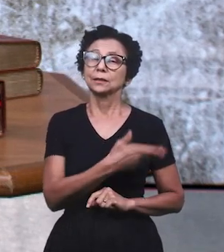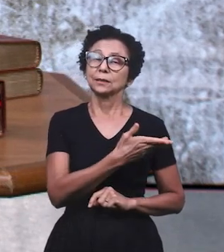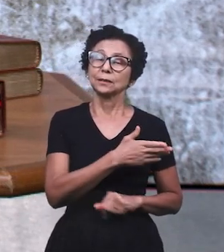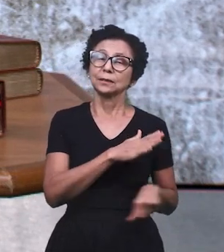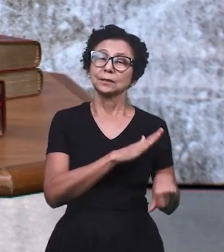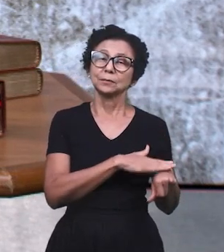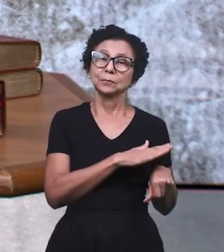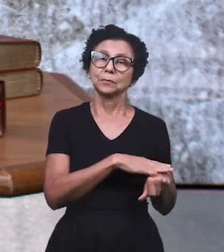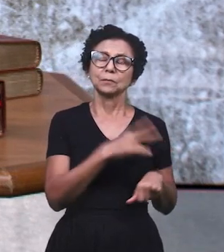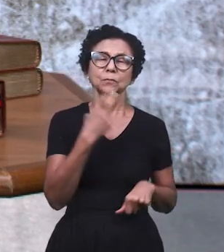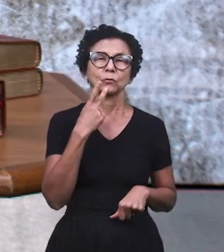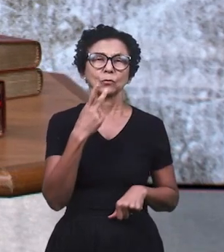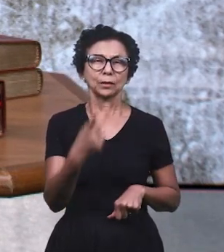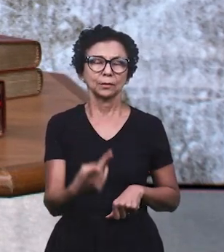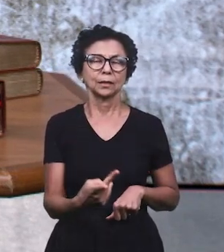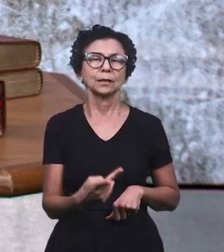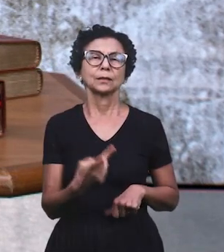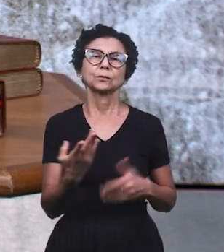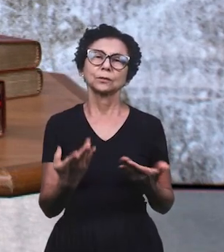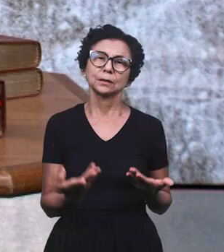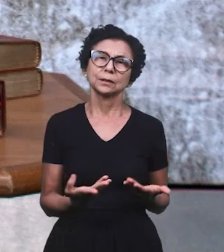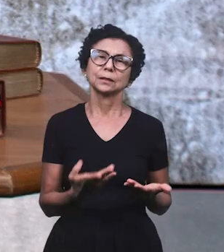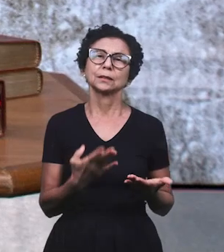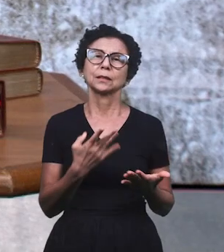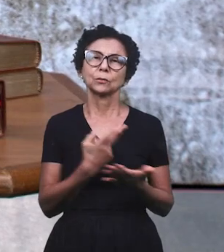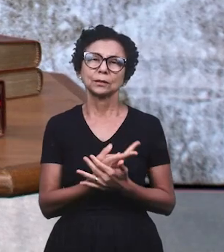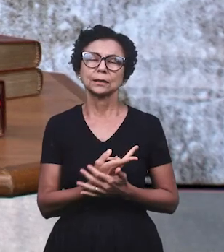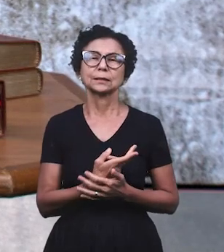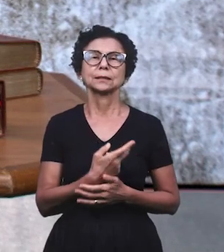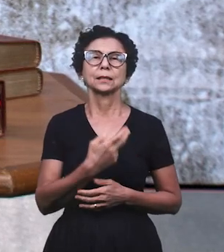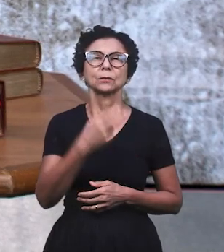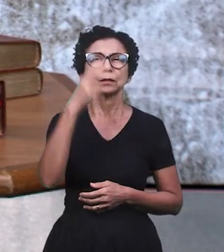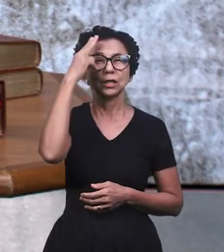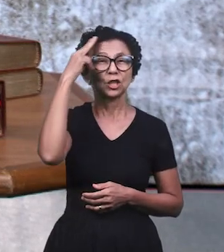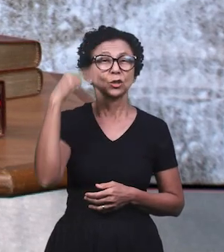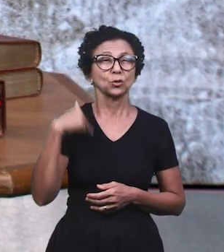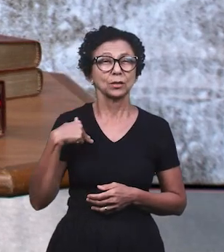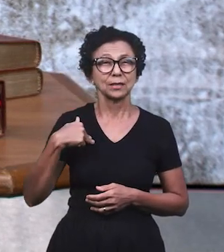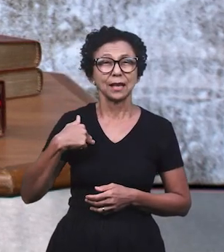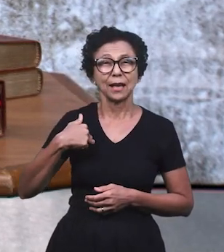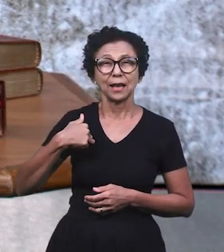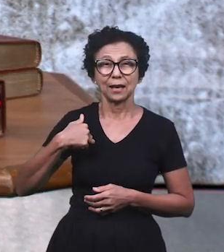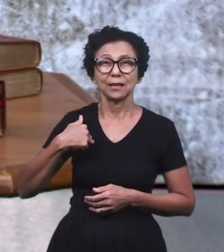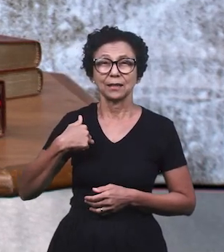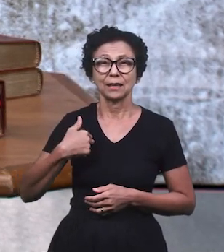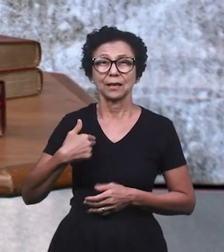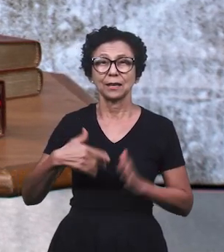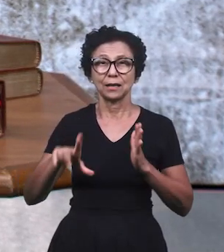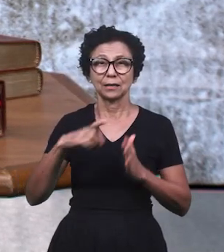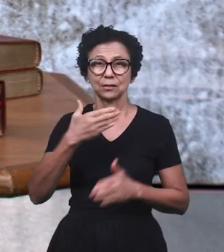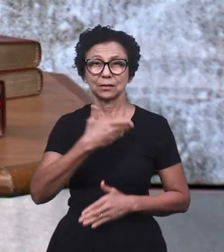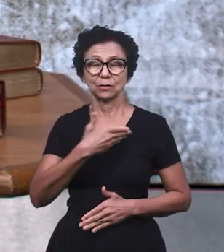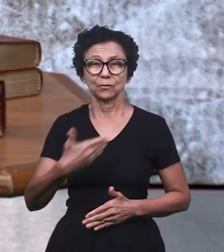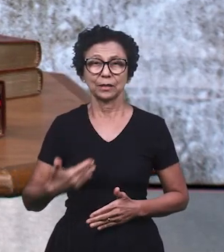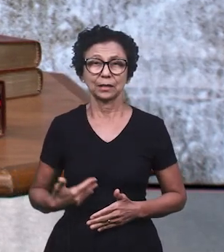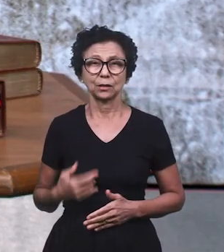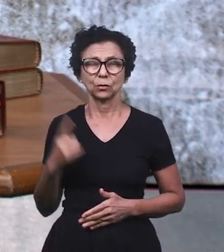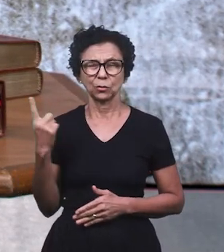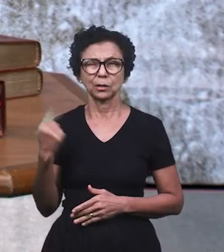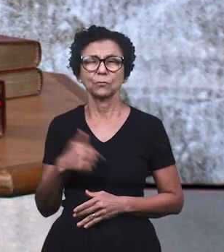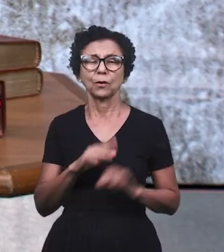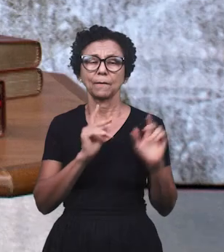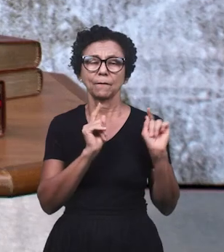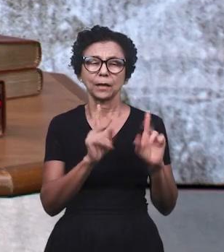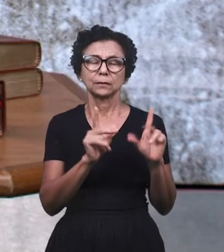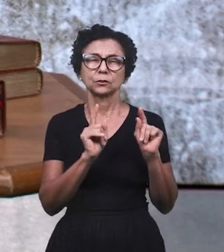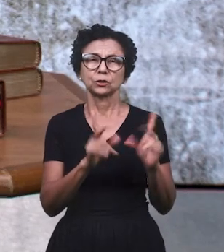em que José foi vendido, dizendo: nós não demos ouvidos a ele quando ele nos